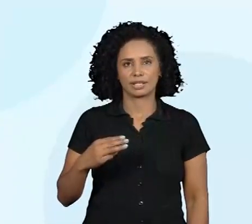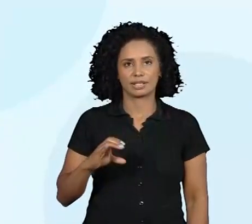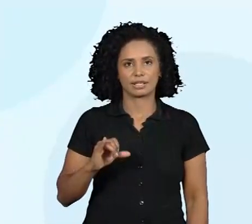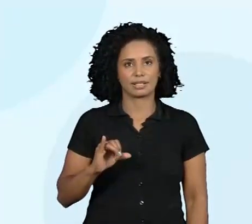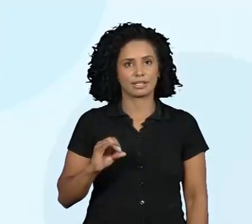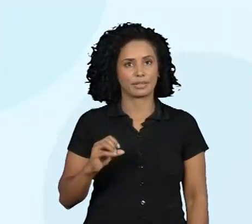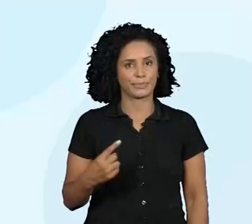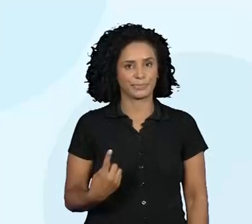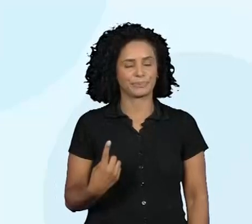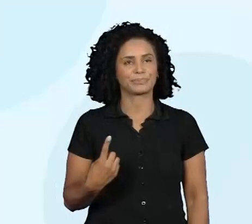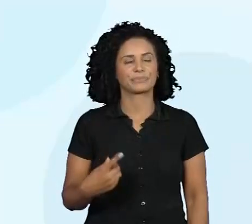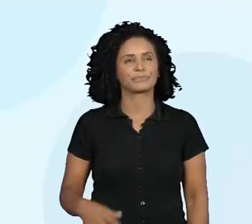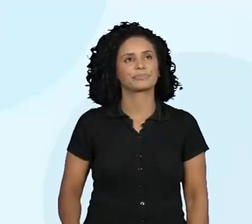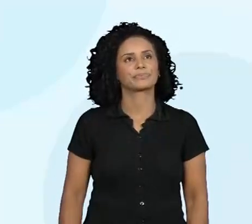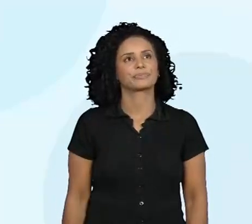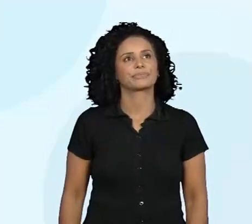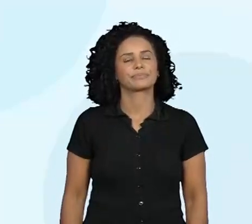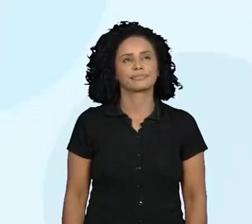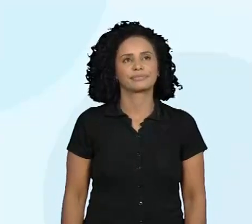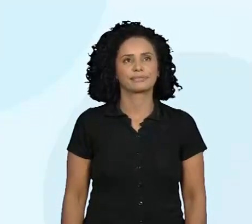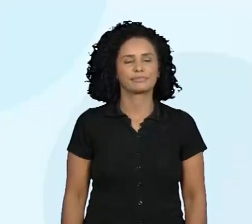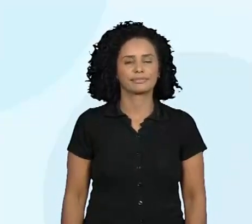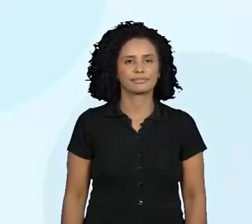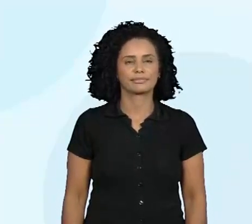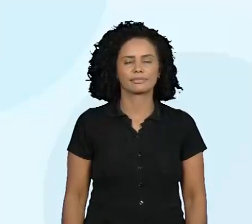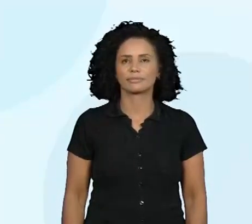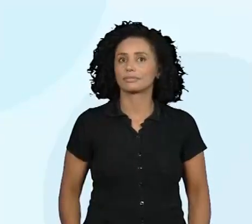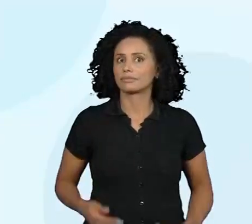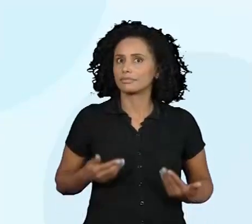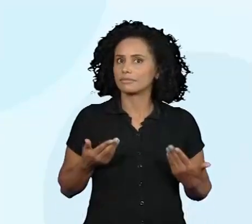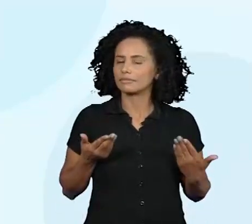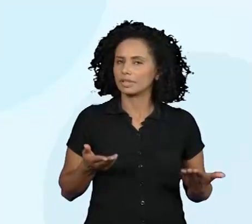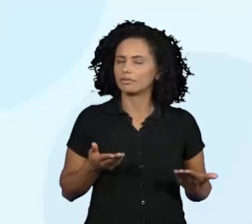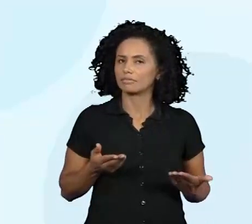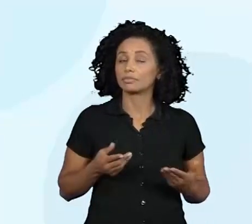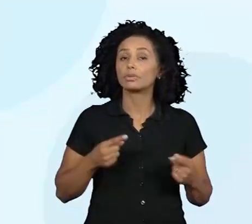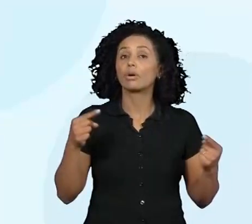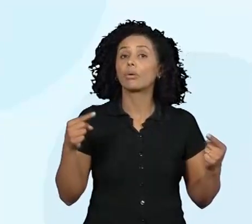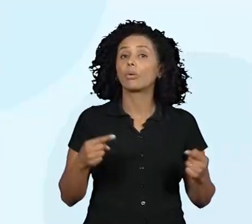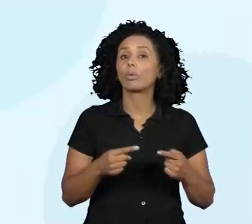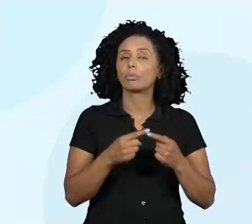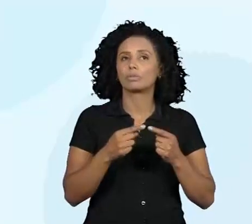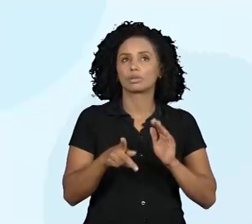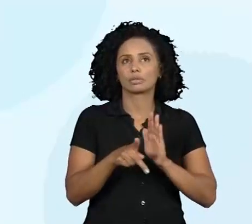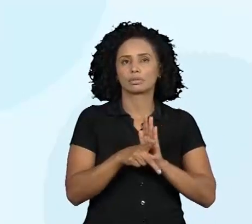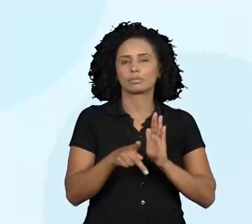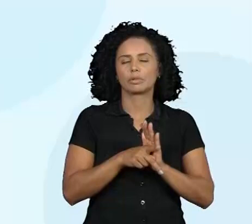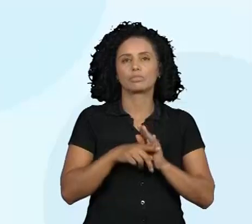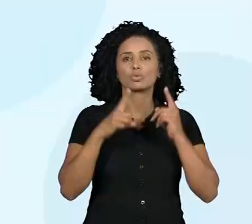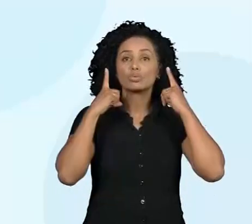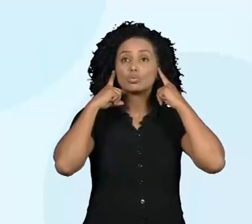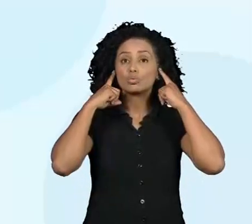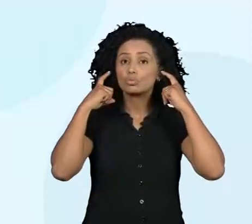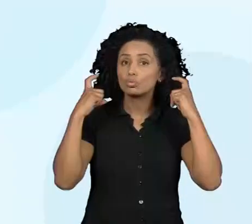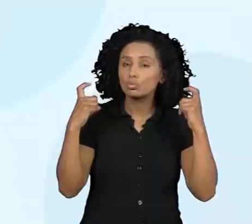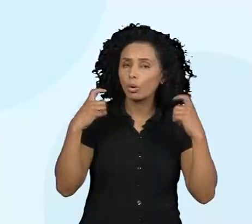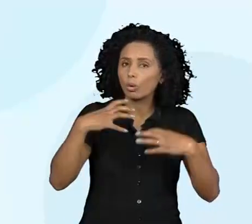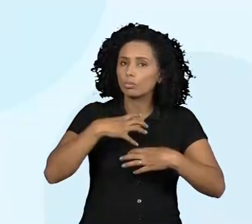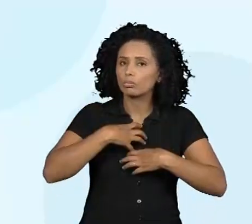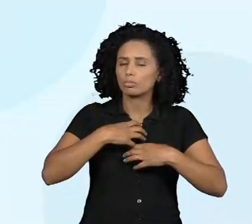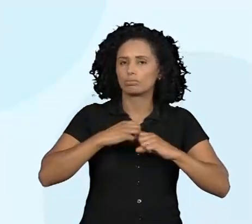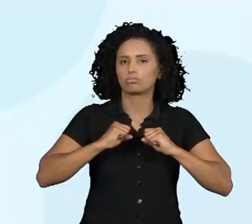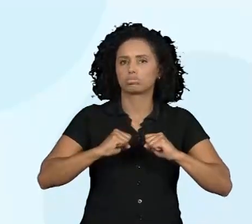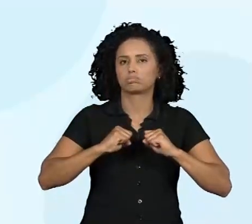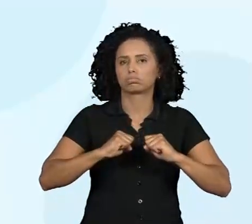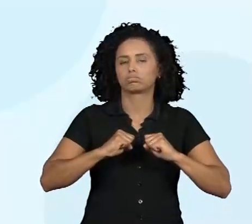EF03CI01. Muito bem. Que justamente diz respeito aí à produção de som, que é o objeto de